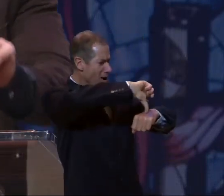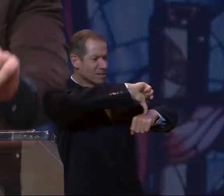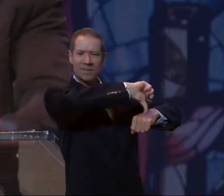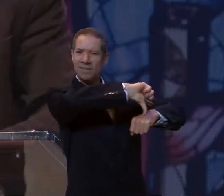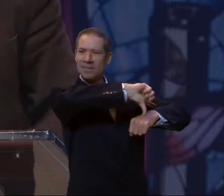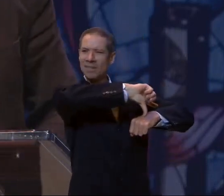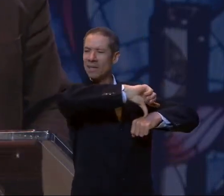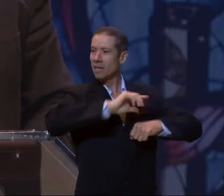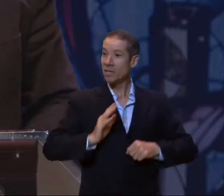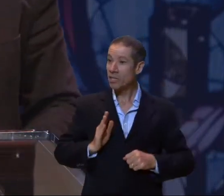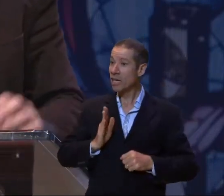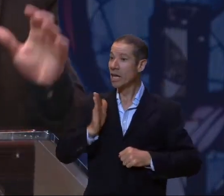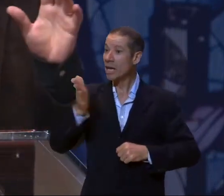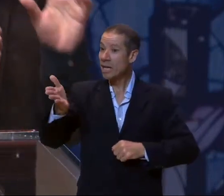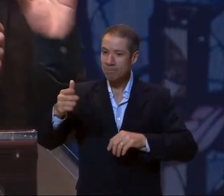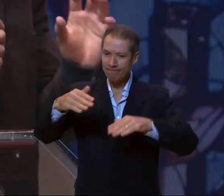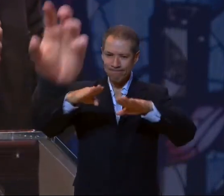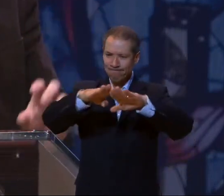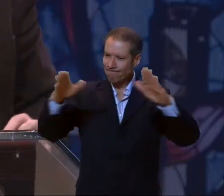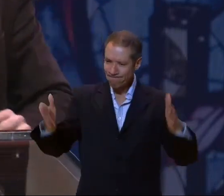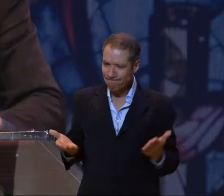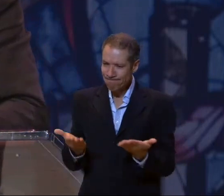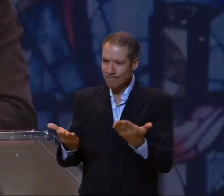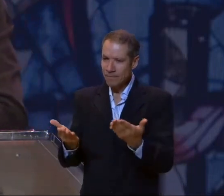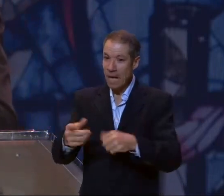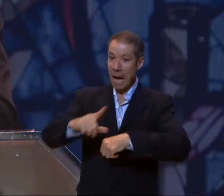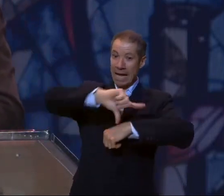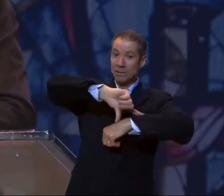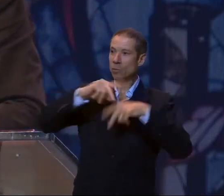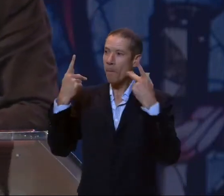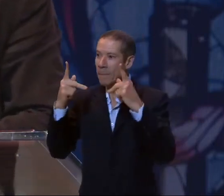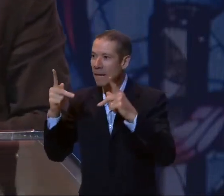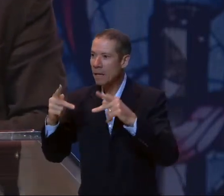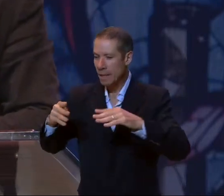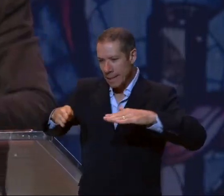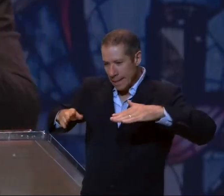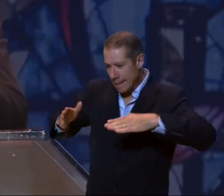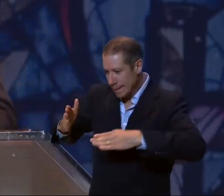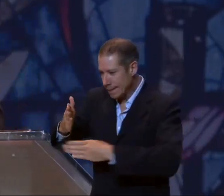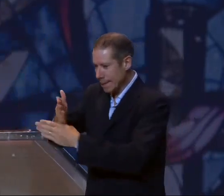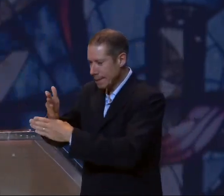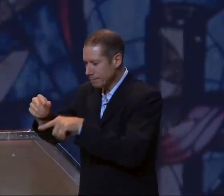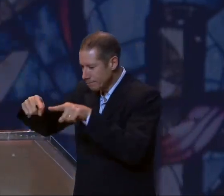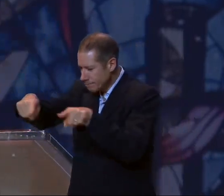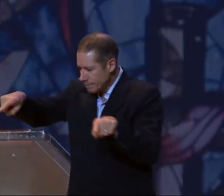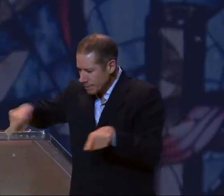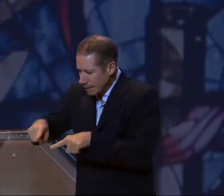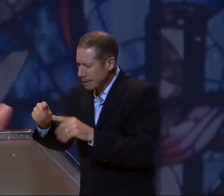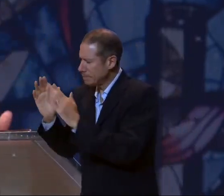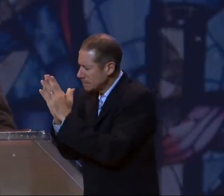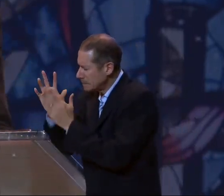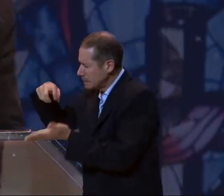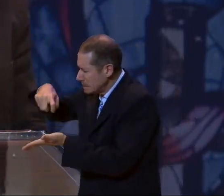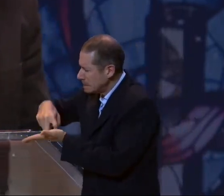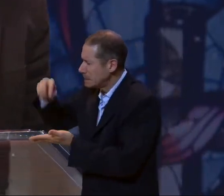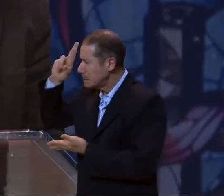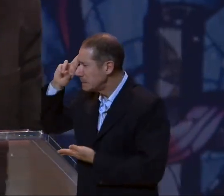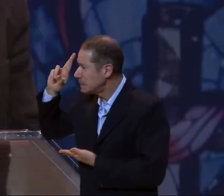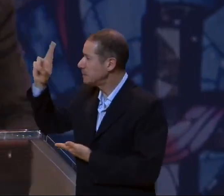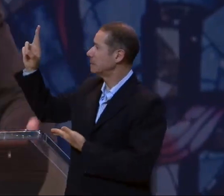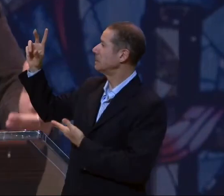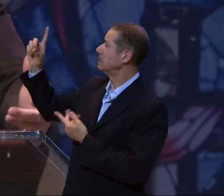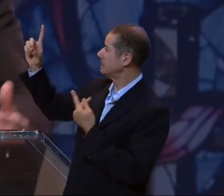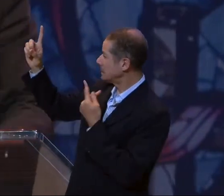eu subir para ministrar. Pouquinho antes de começar o culto, eu lembro que eu entrei numa salinha e eu comecei a orar. Deus,